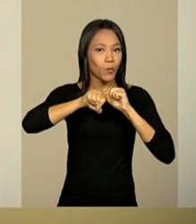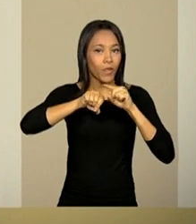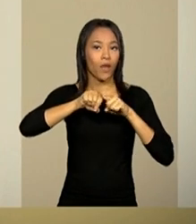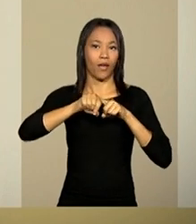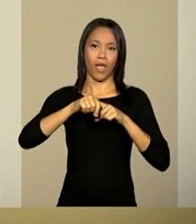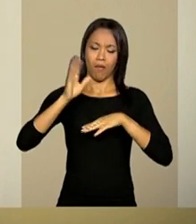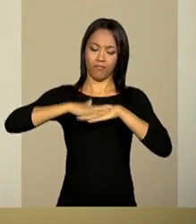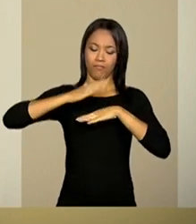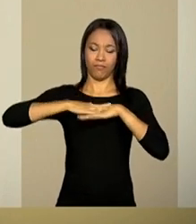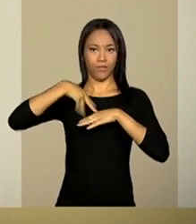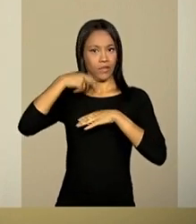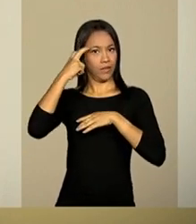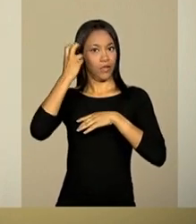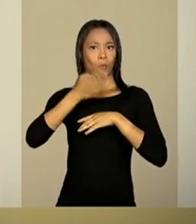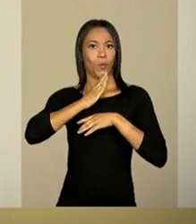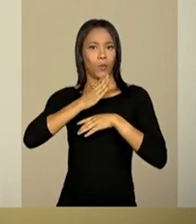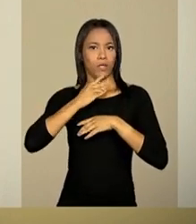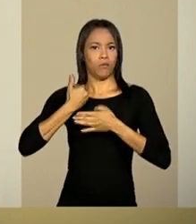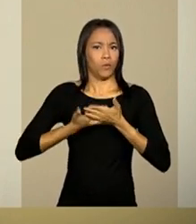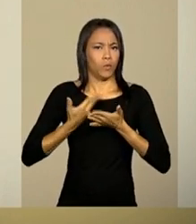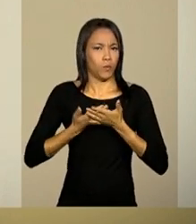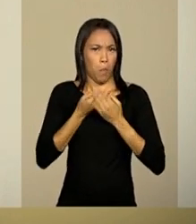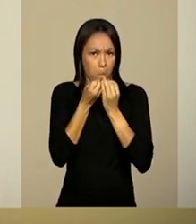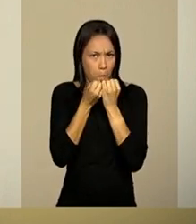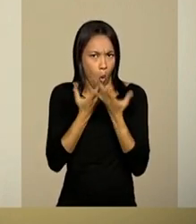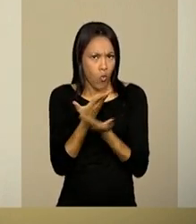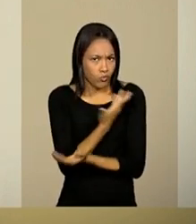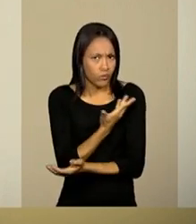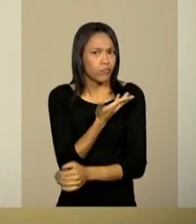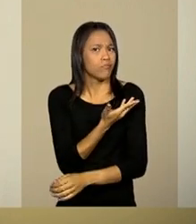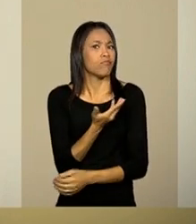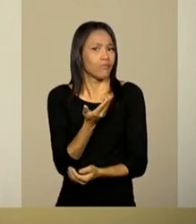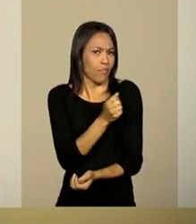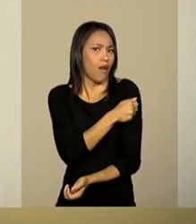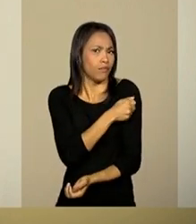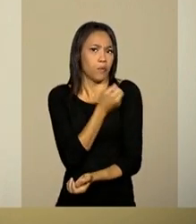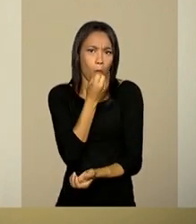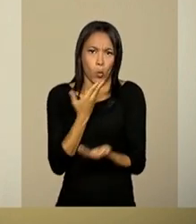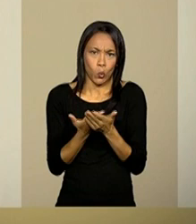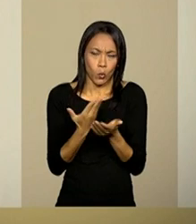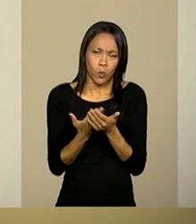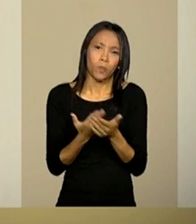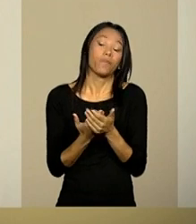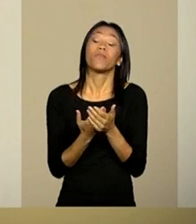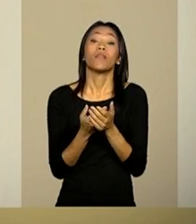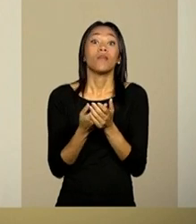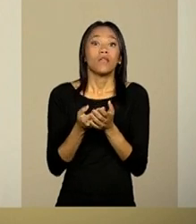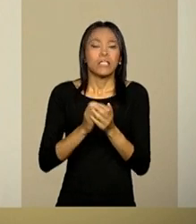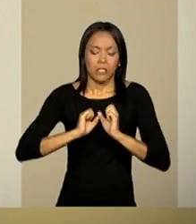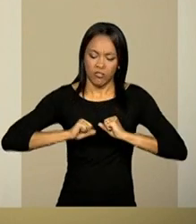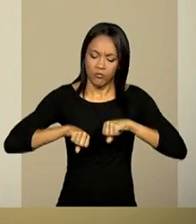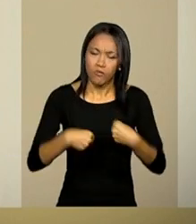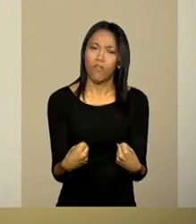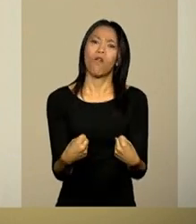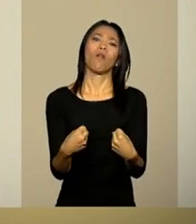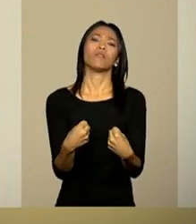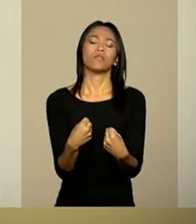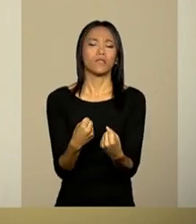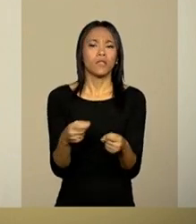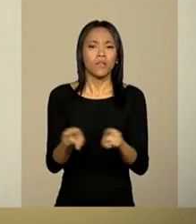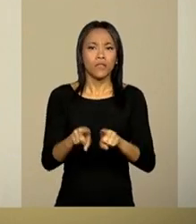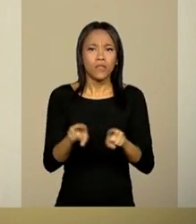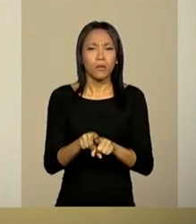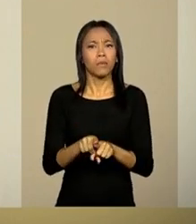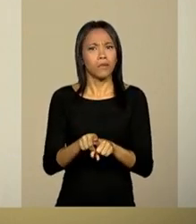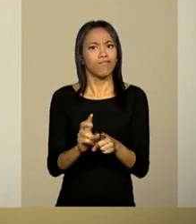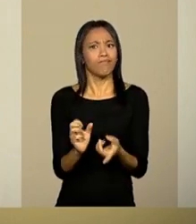mérito a única condição é ser um bom estudante temos estudantes brilhantes esforçados estudantes de